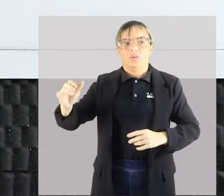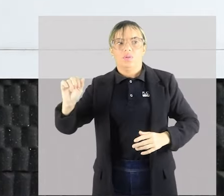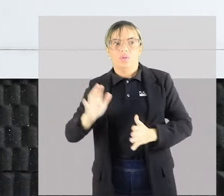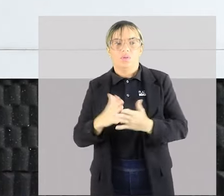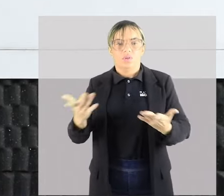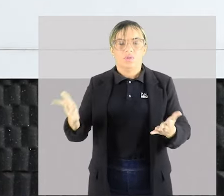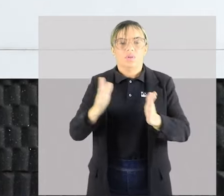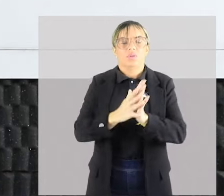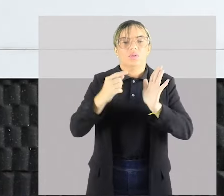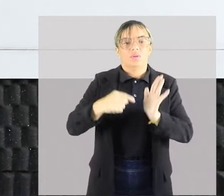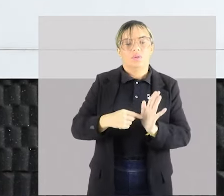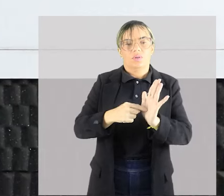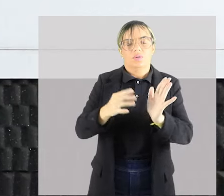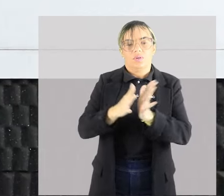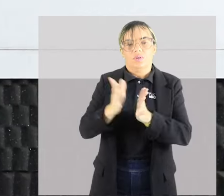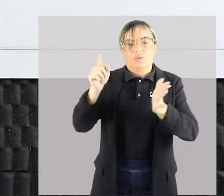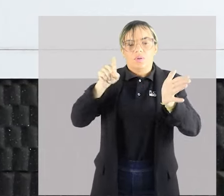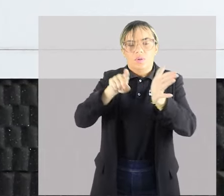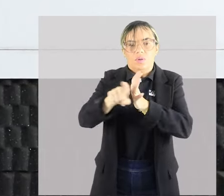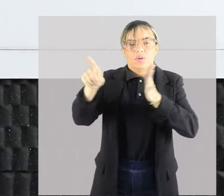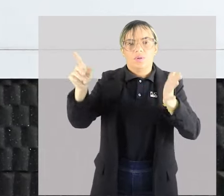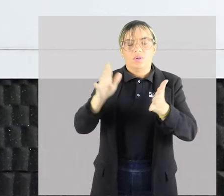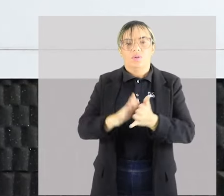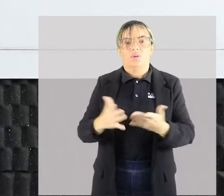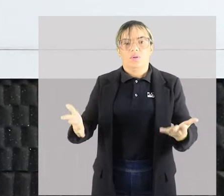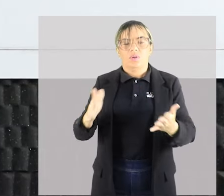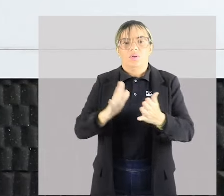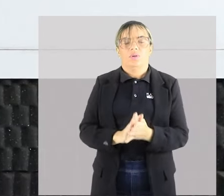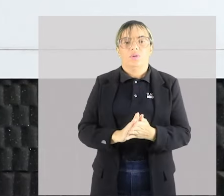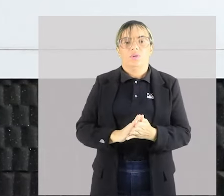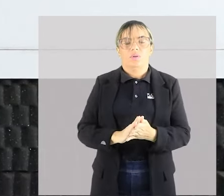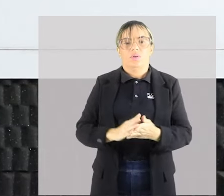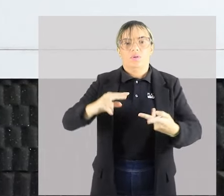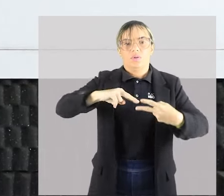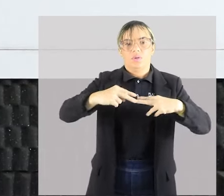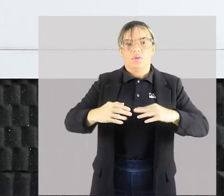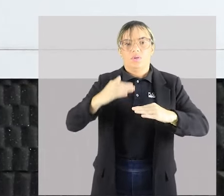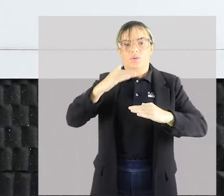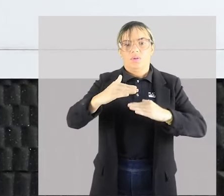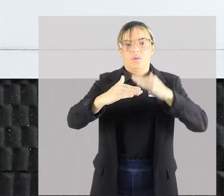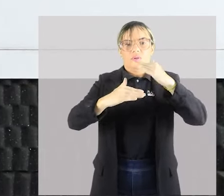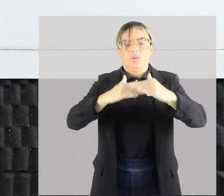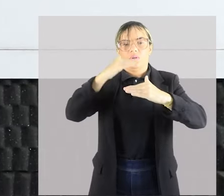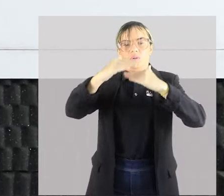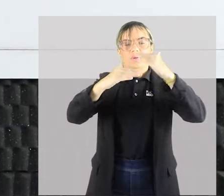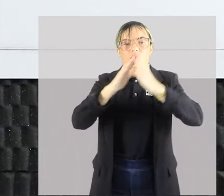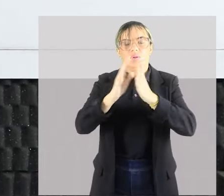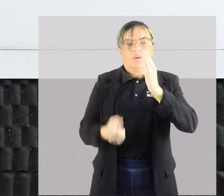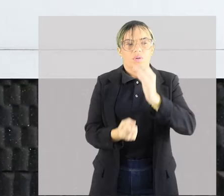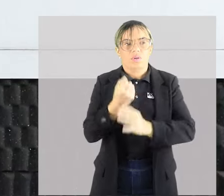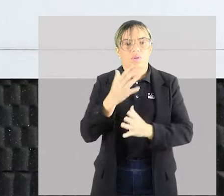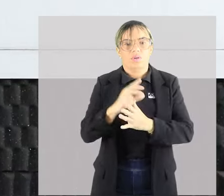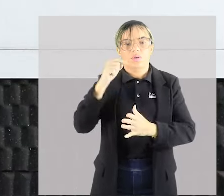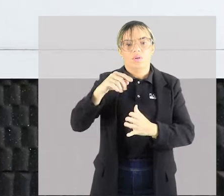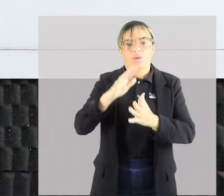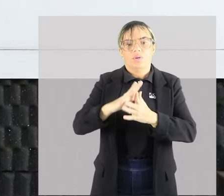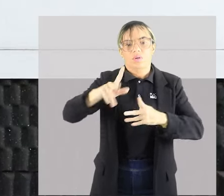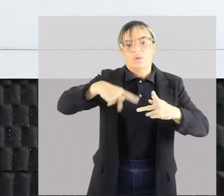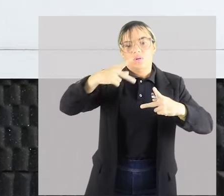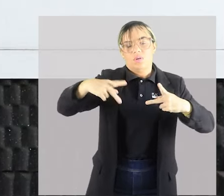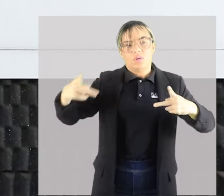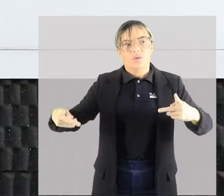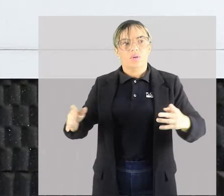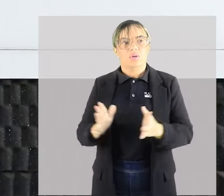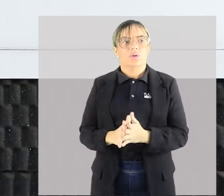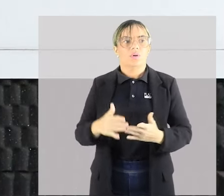né nas nossas questões sobre código genético e síntese de proteínas Tá certo o que também aparece pra